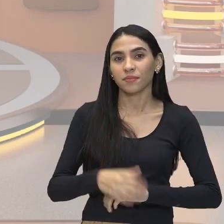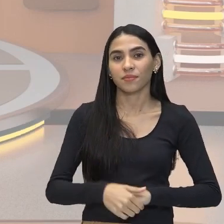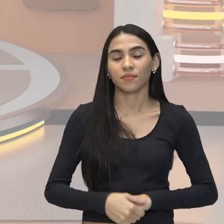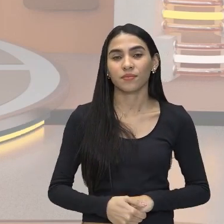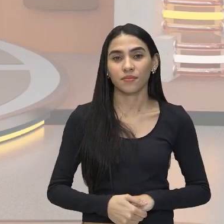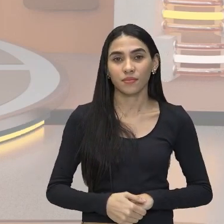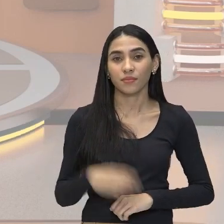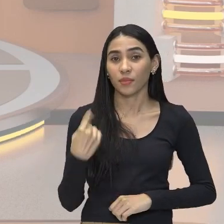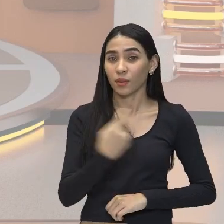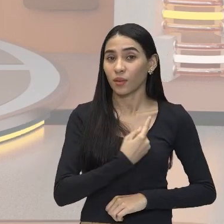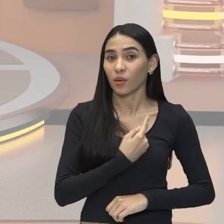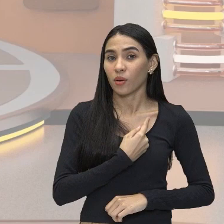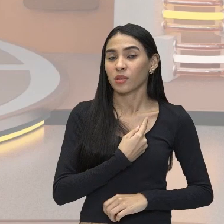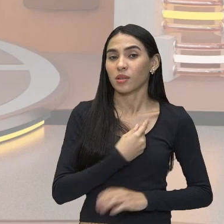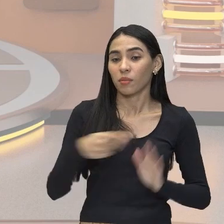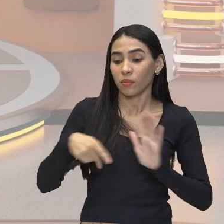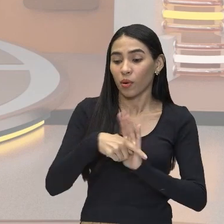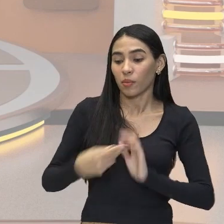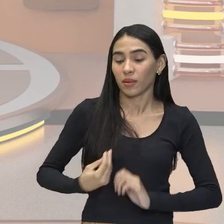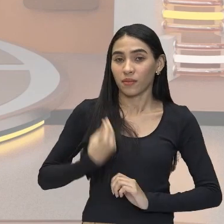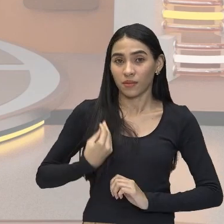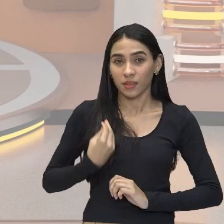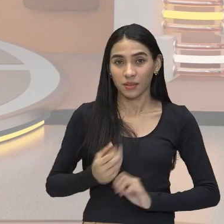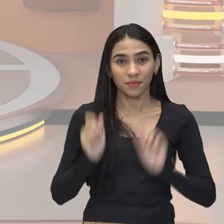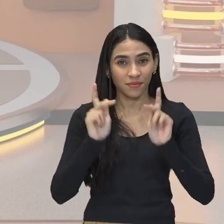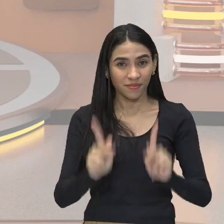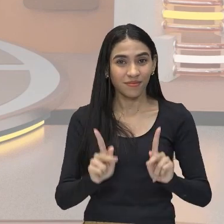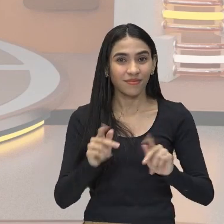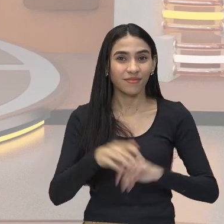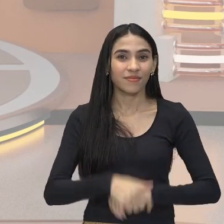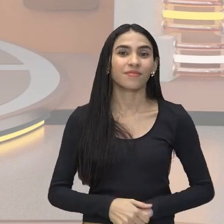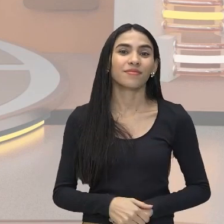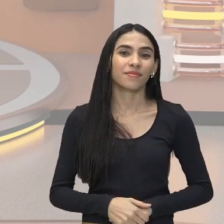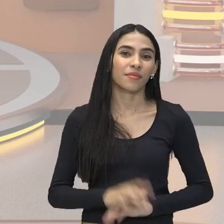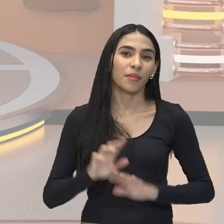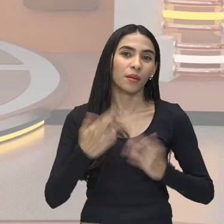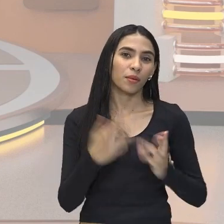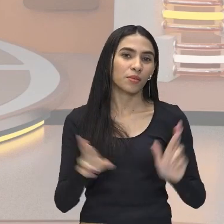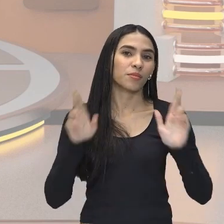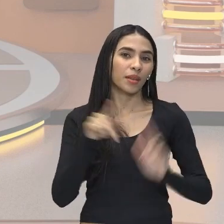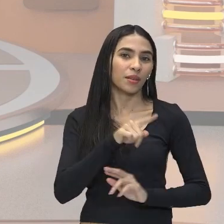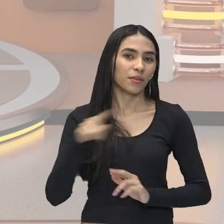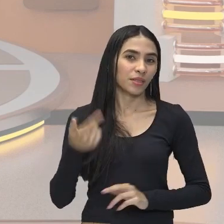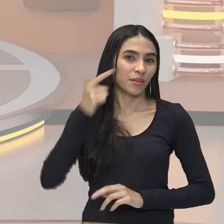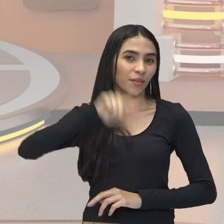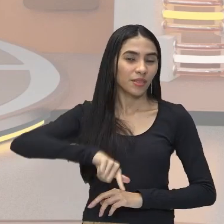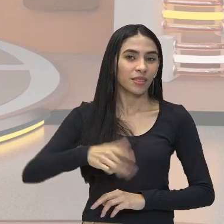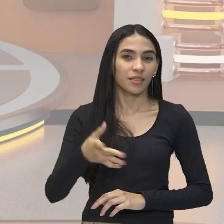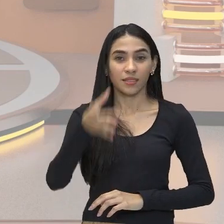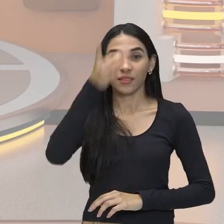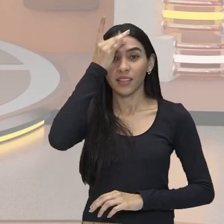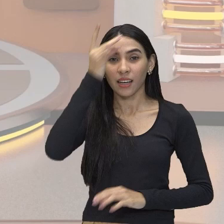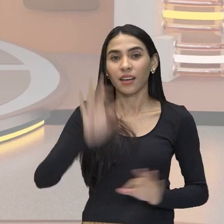vida, para o nosso próprio existir. Tá bom então, pessoal? Eu espero que tenham conseguido aí